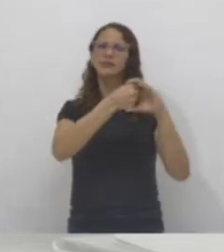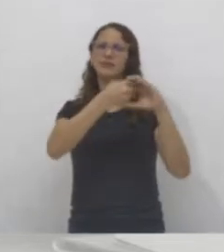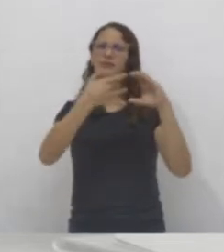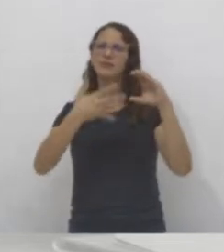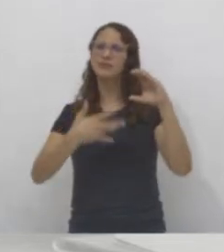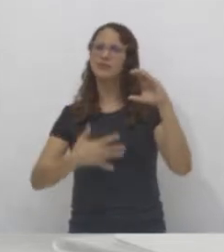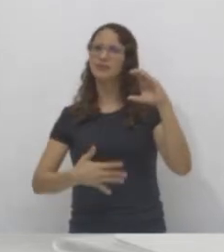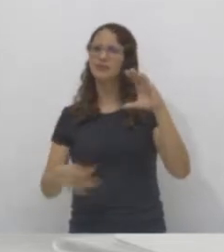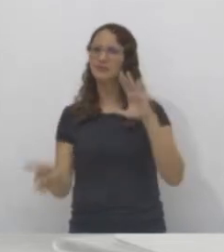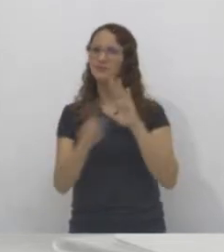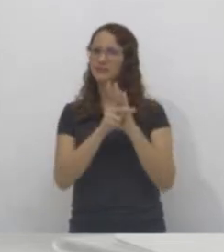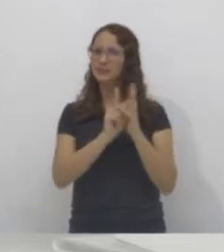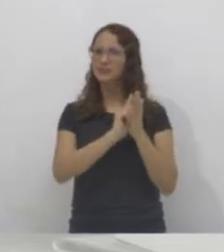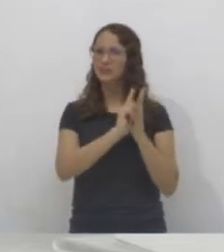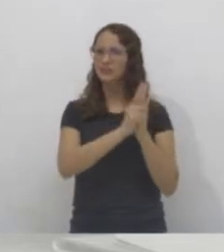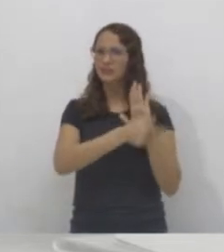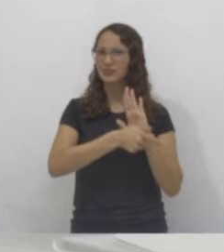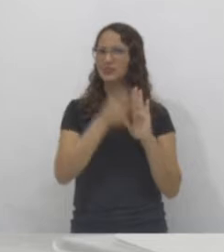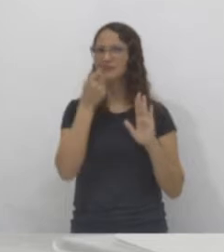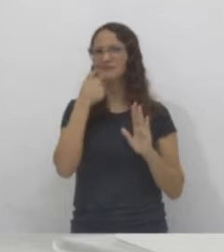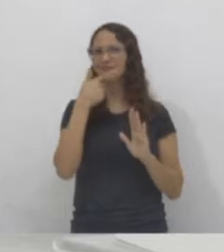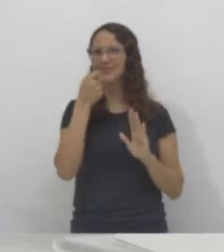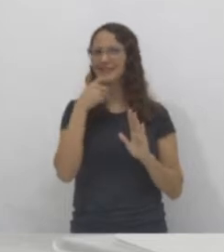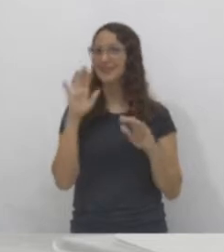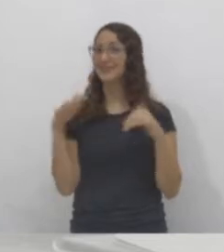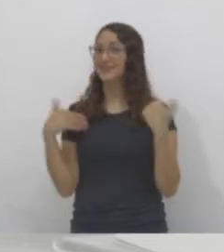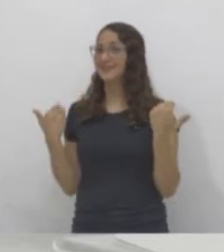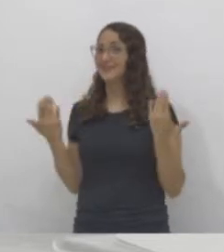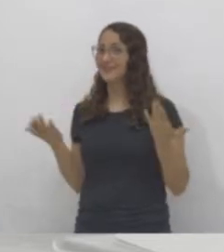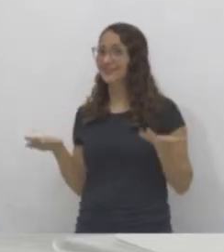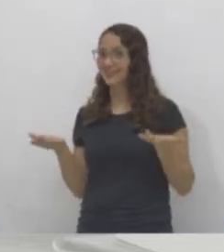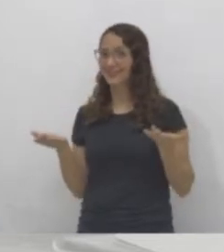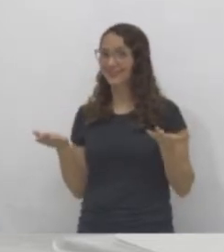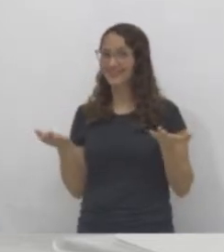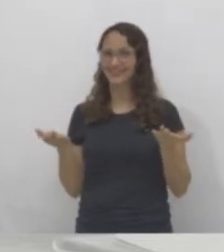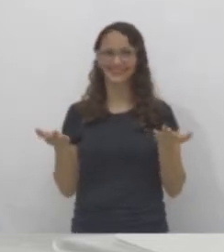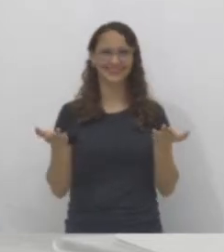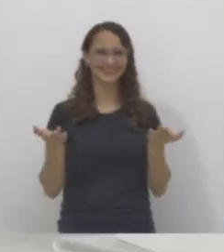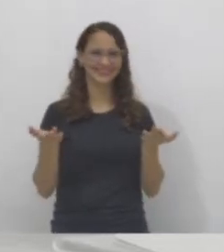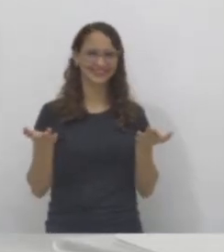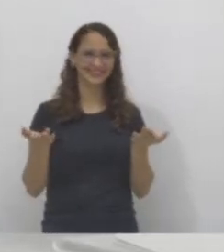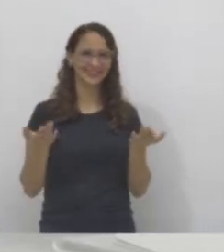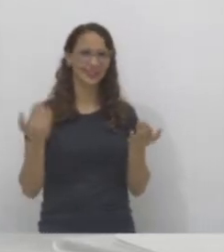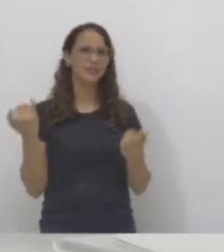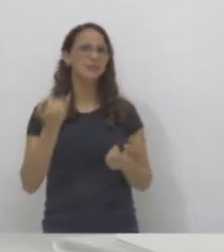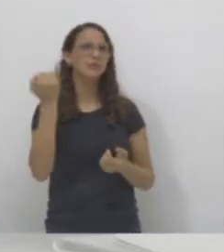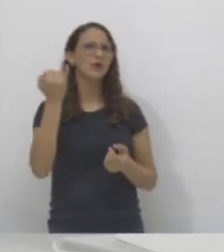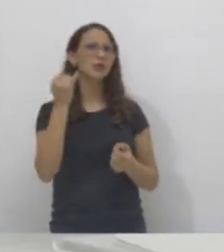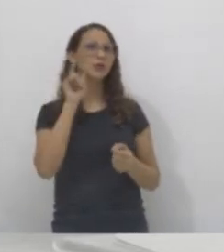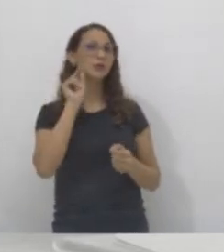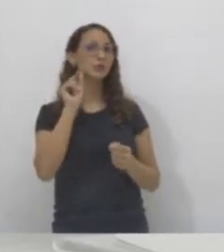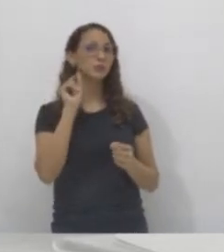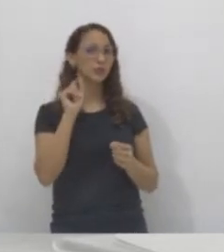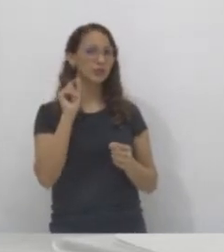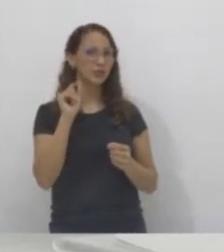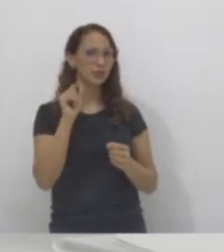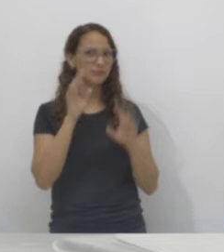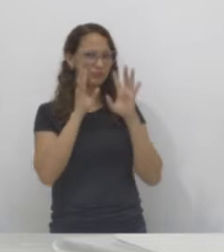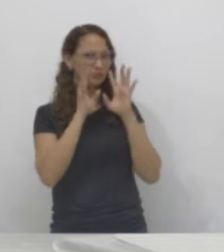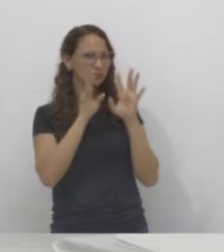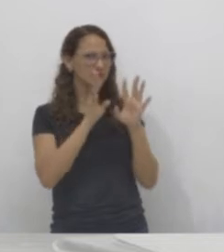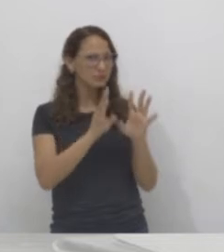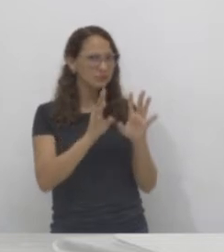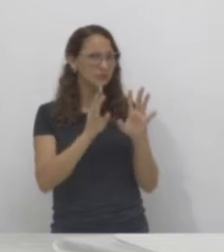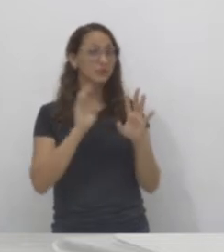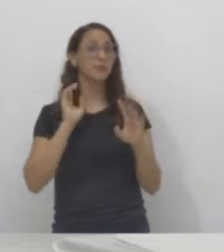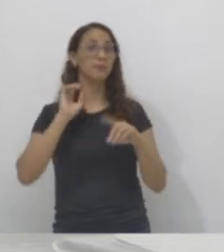do gênero piada. Preste bem atenção, porque depois que nós virmos essas características, nós vamos passar para